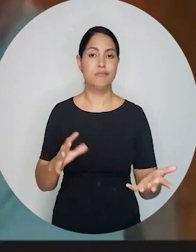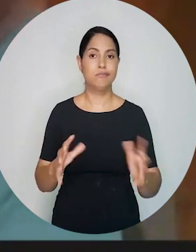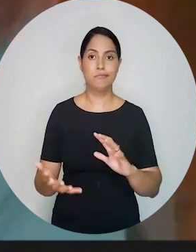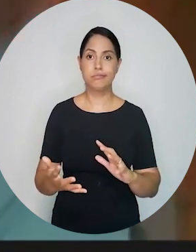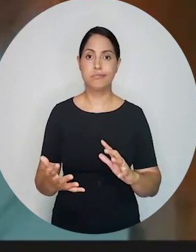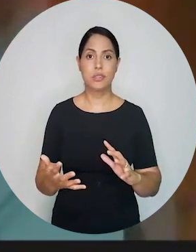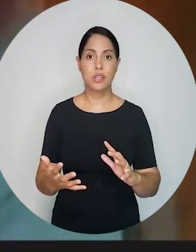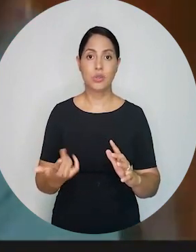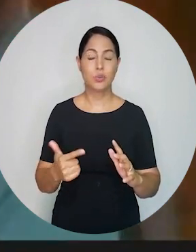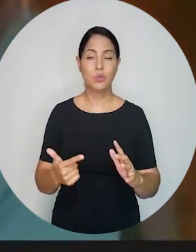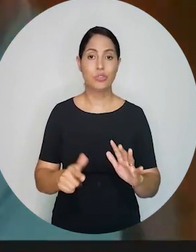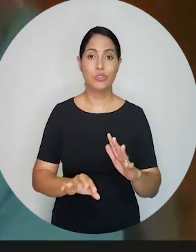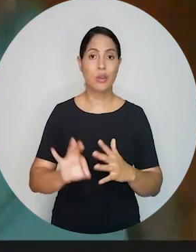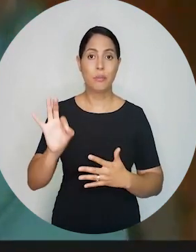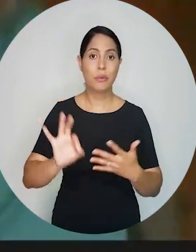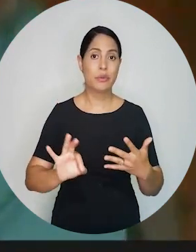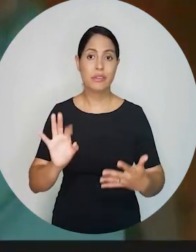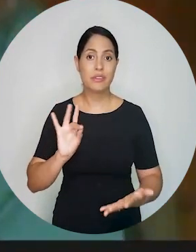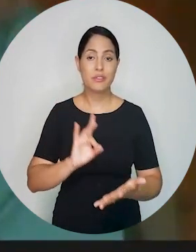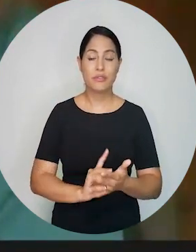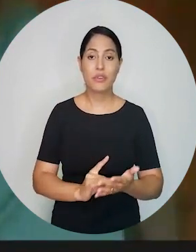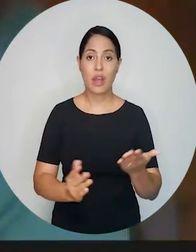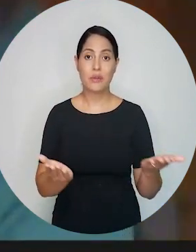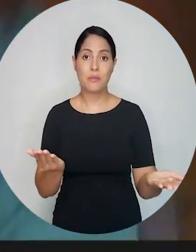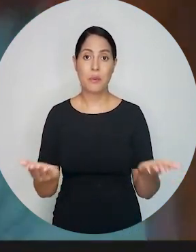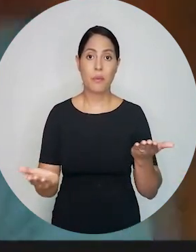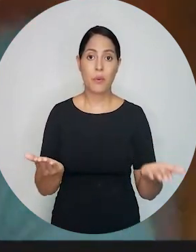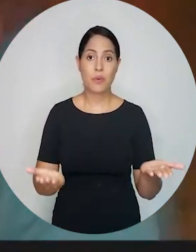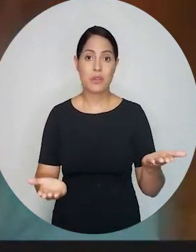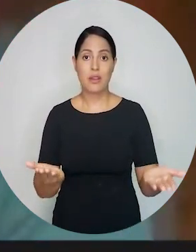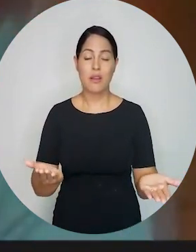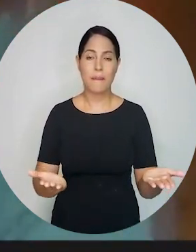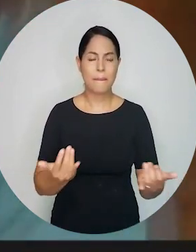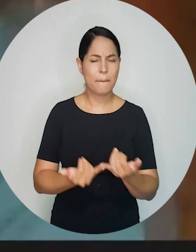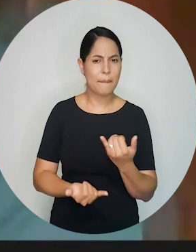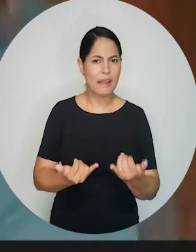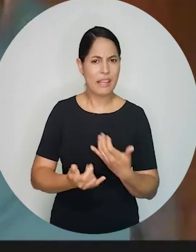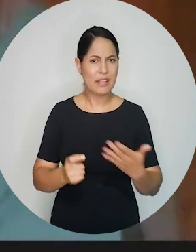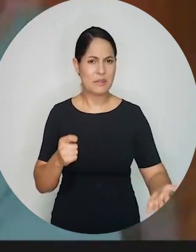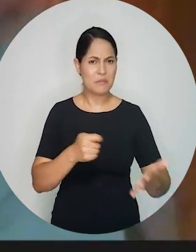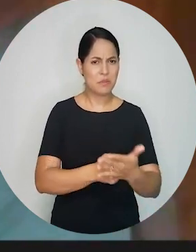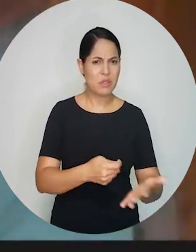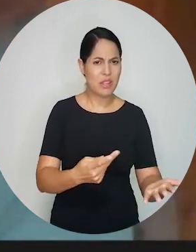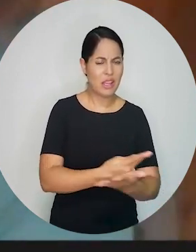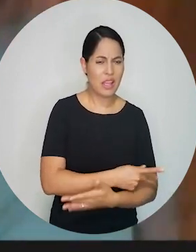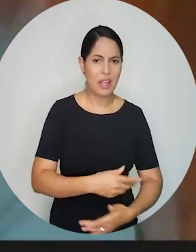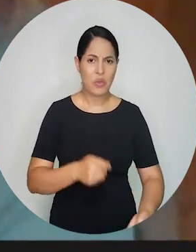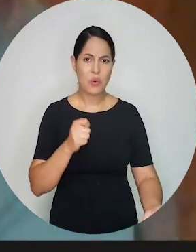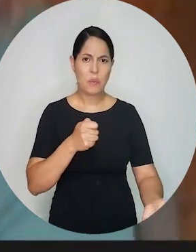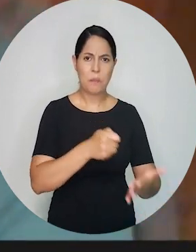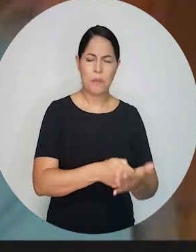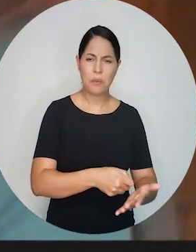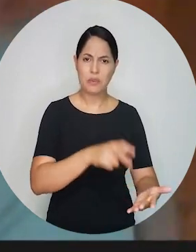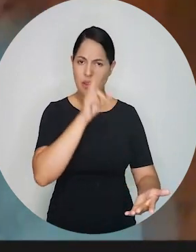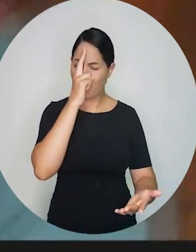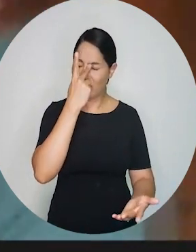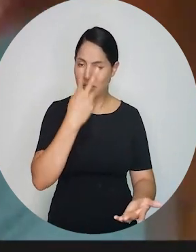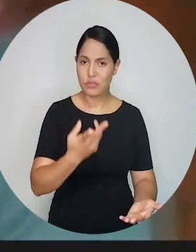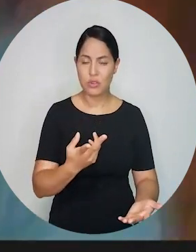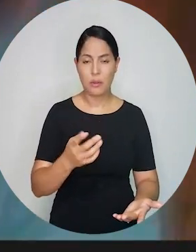com condenações de improbidade administrativa completamente injustas, desproporcionais, em que se